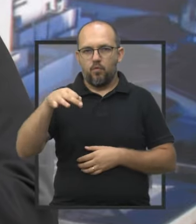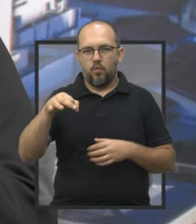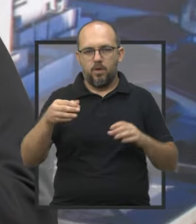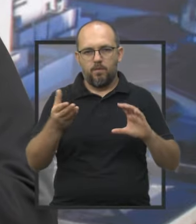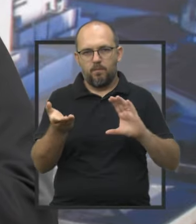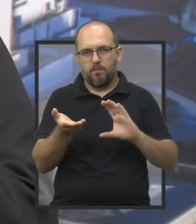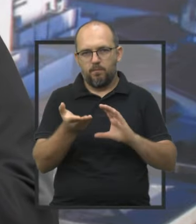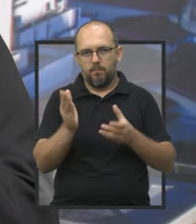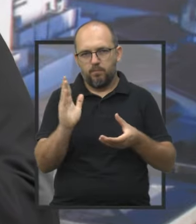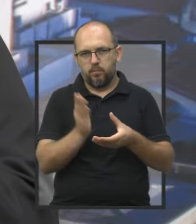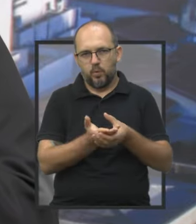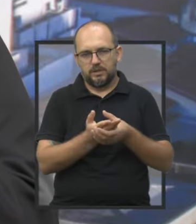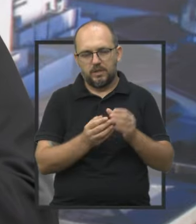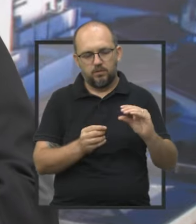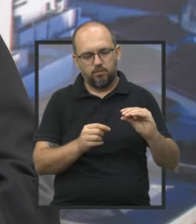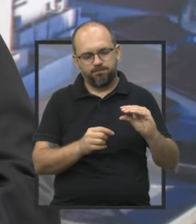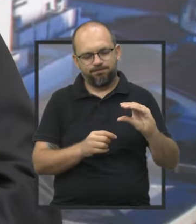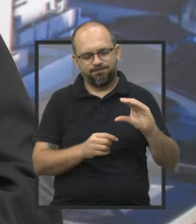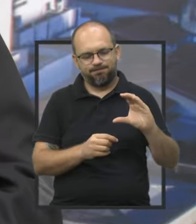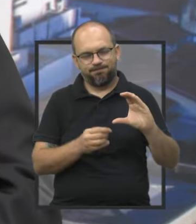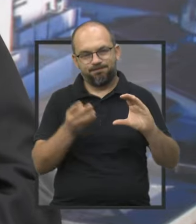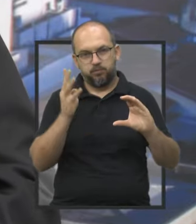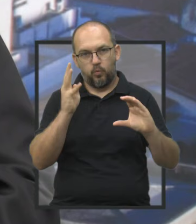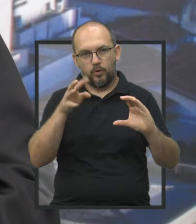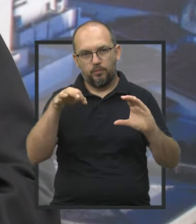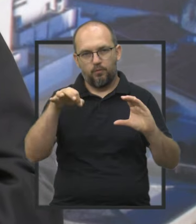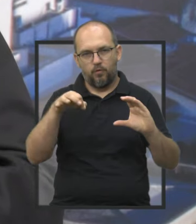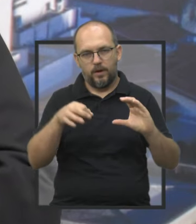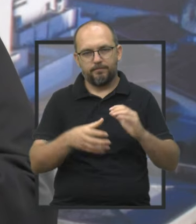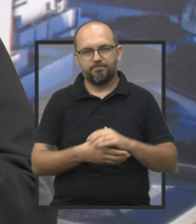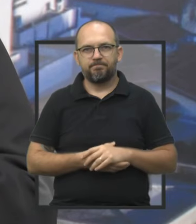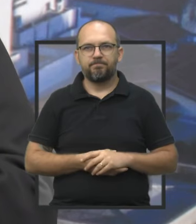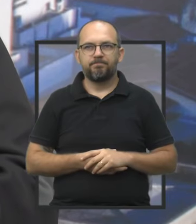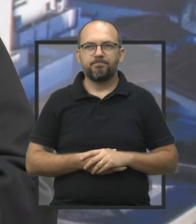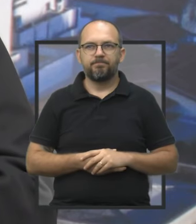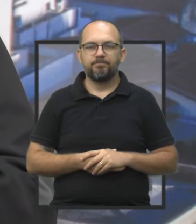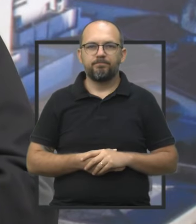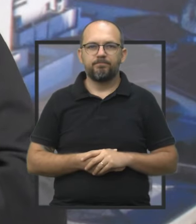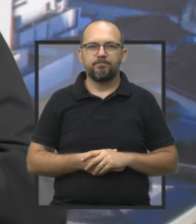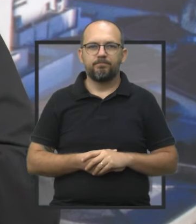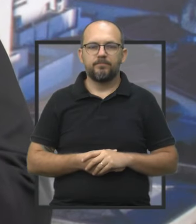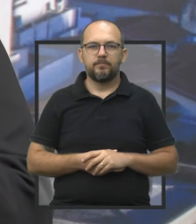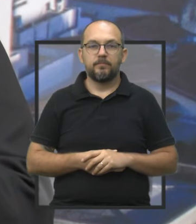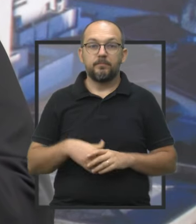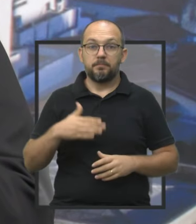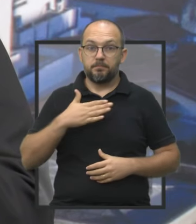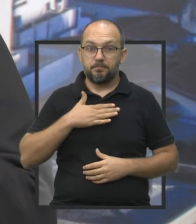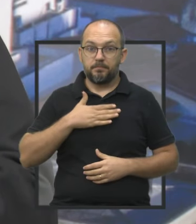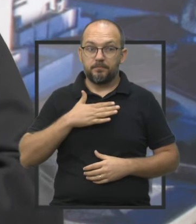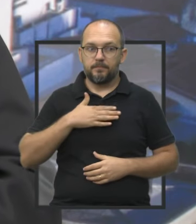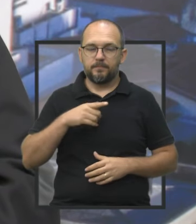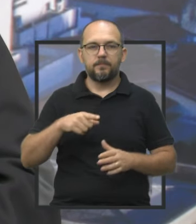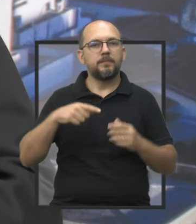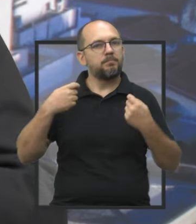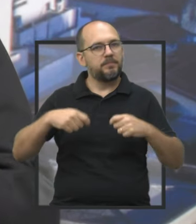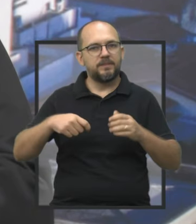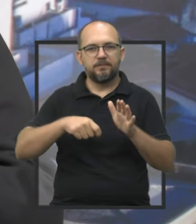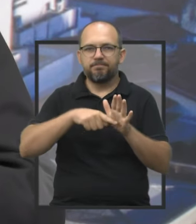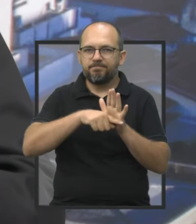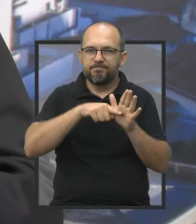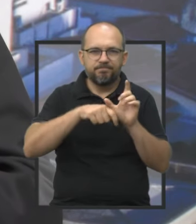de processo. Nos deparamos numa situação que, no meu entendimento, demandaria uma auditoria, até